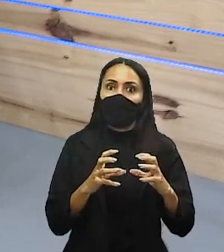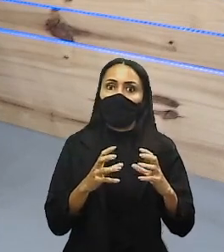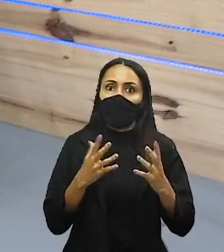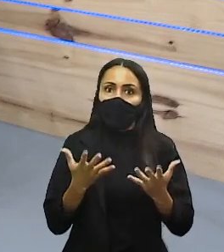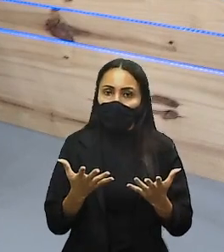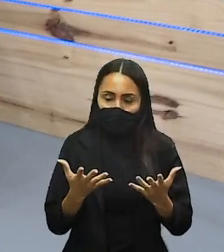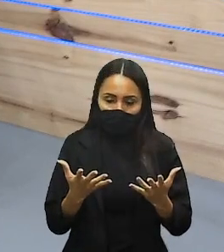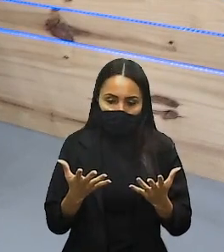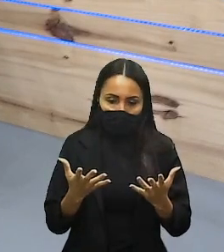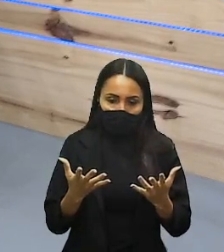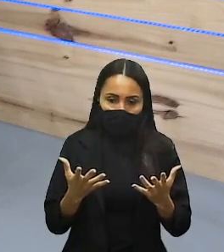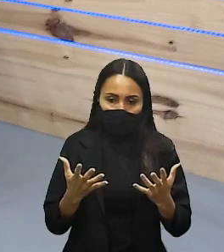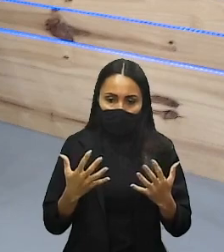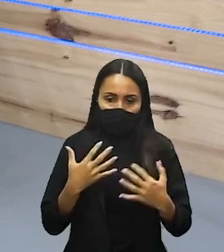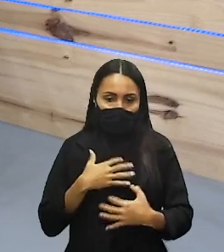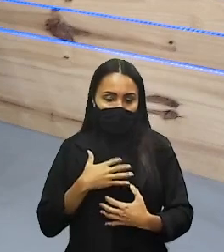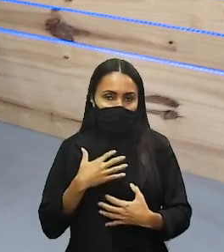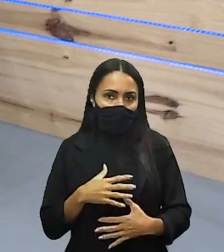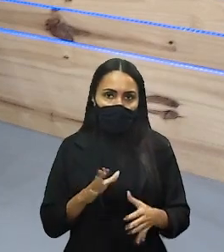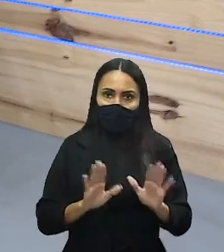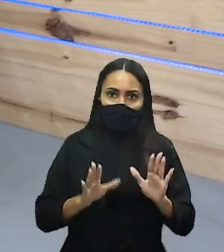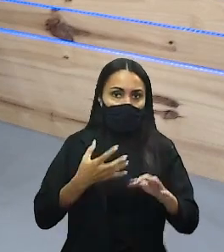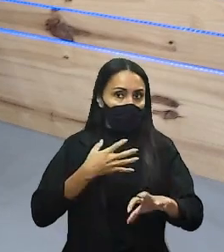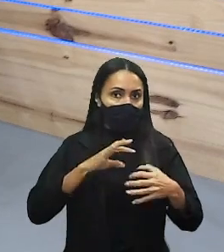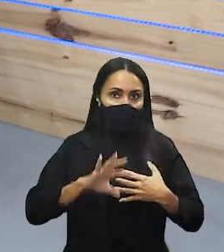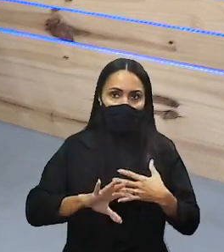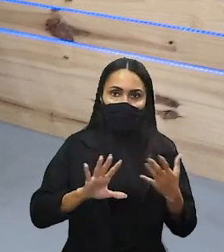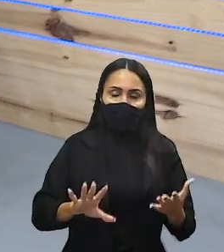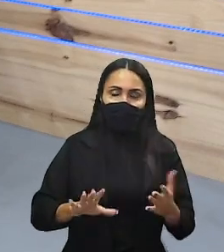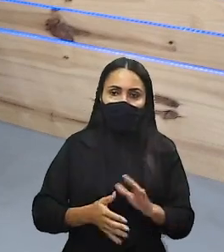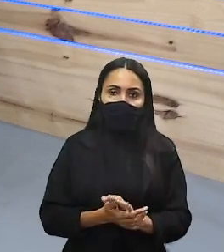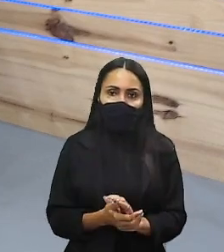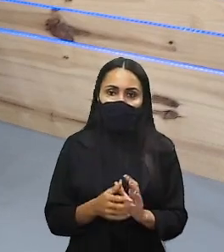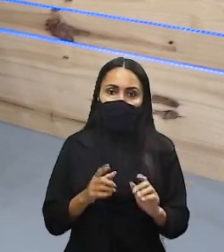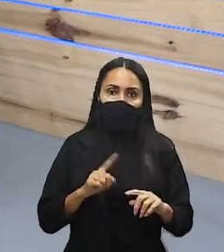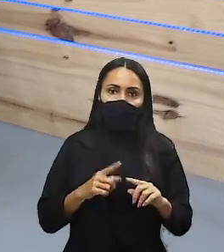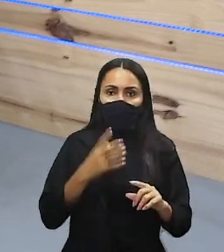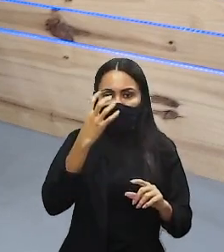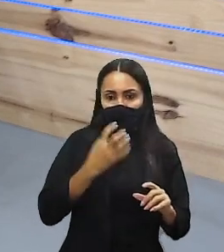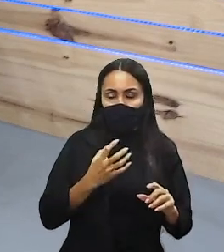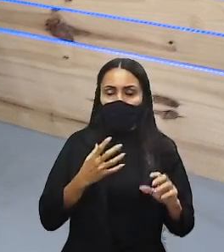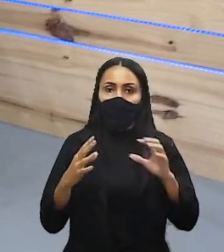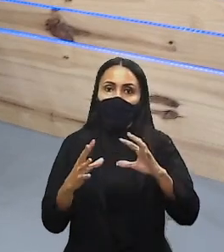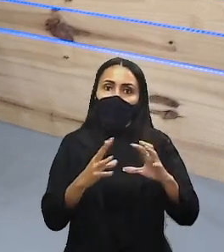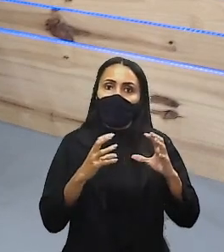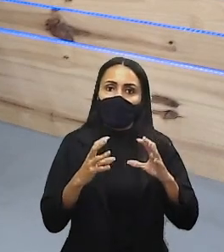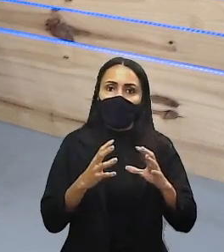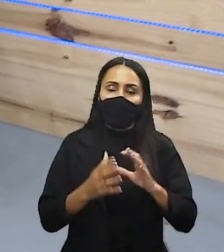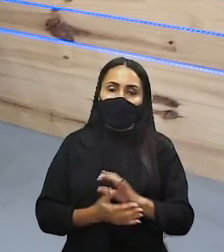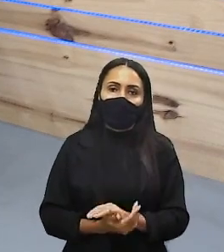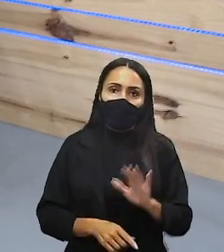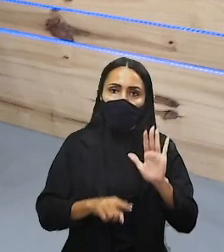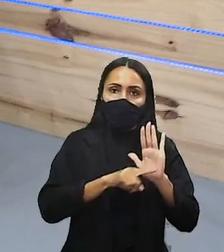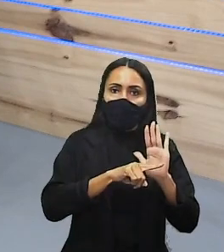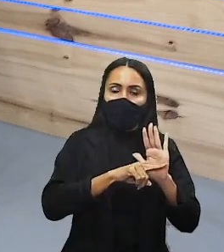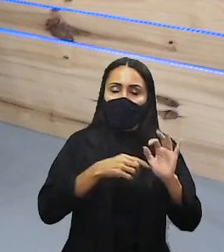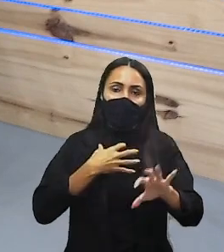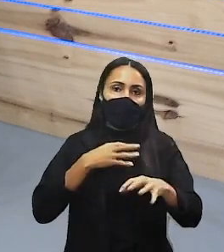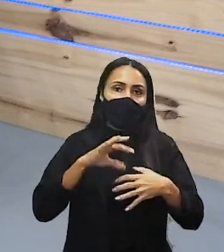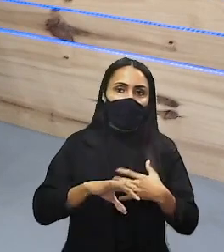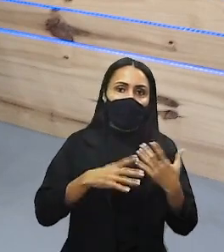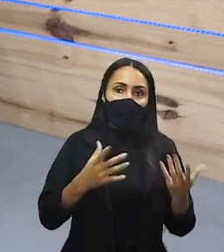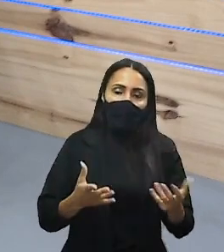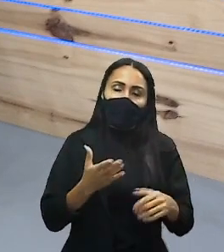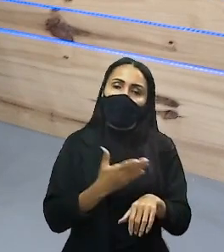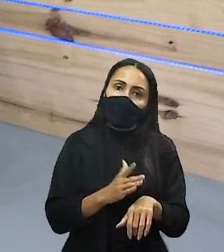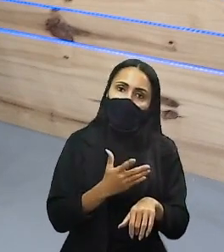situação não empática, né? Com mais agressividade, com menos empatia. Né? Então, que esse